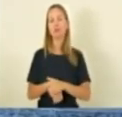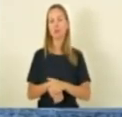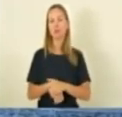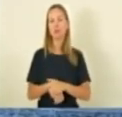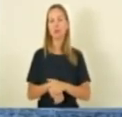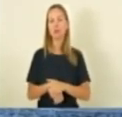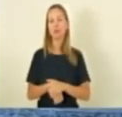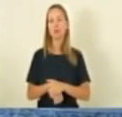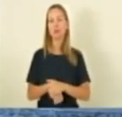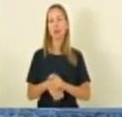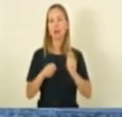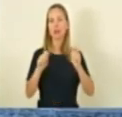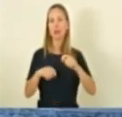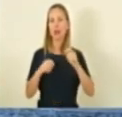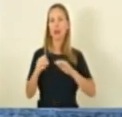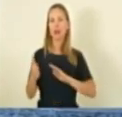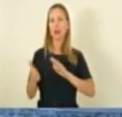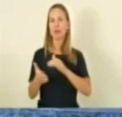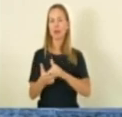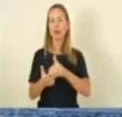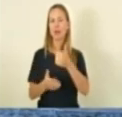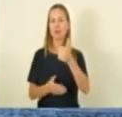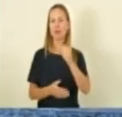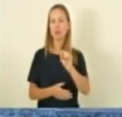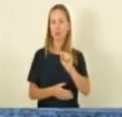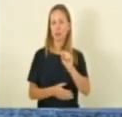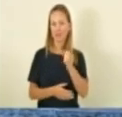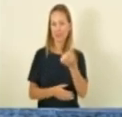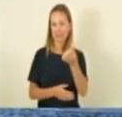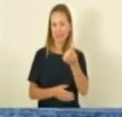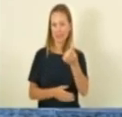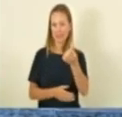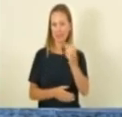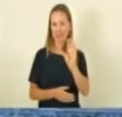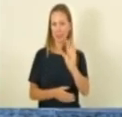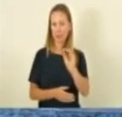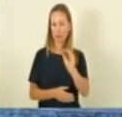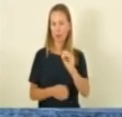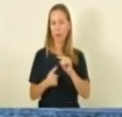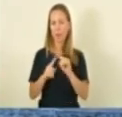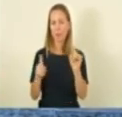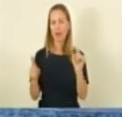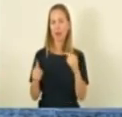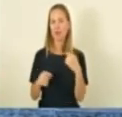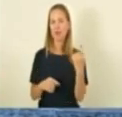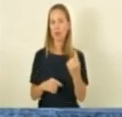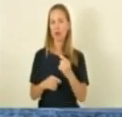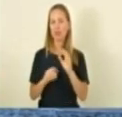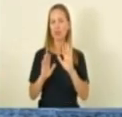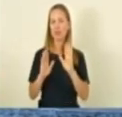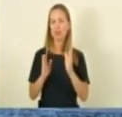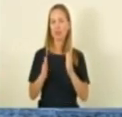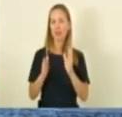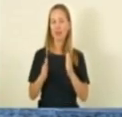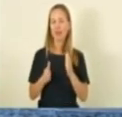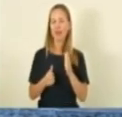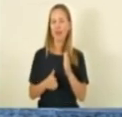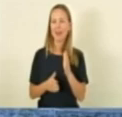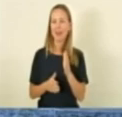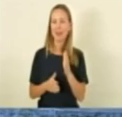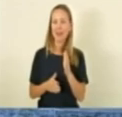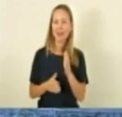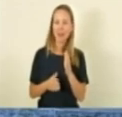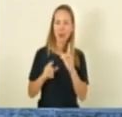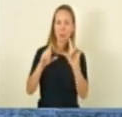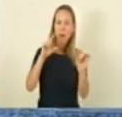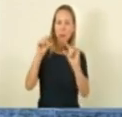até 18 horas, mas hoje aqui já estamos quase sós